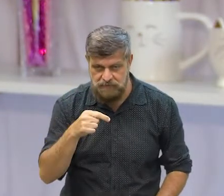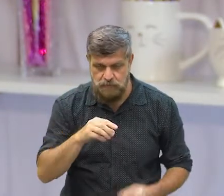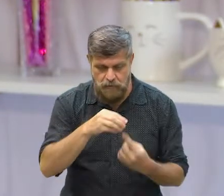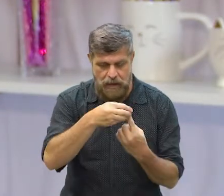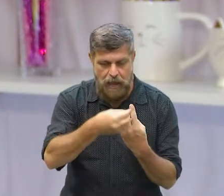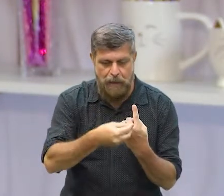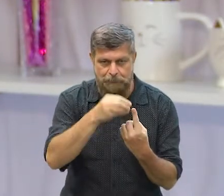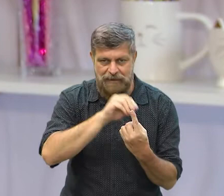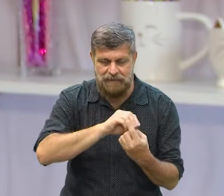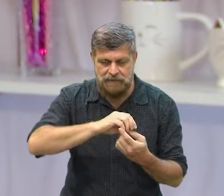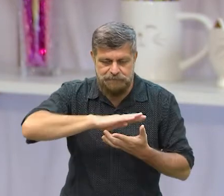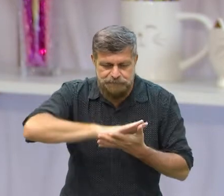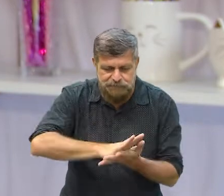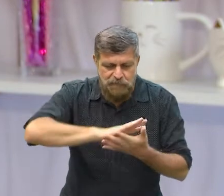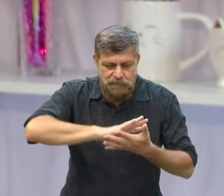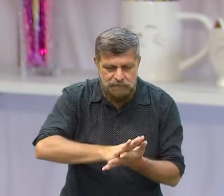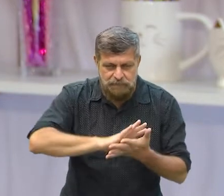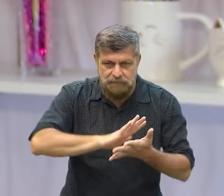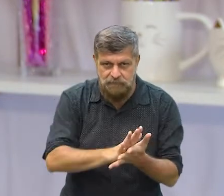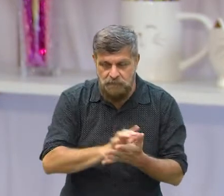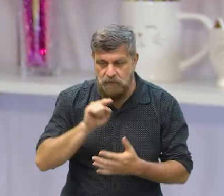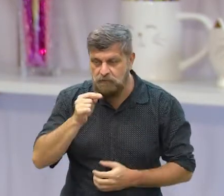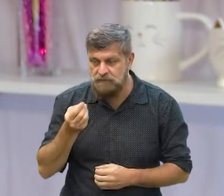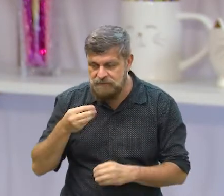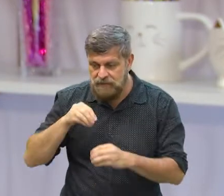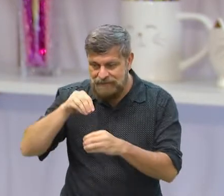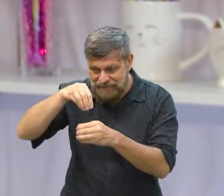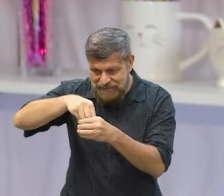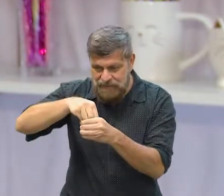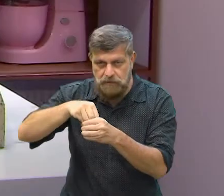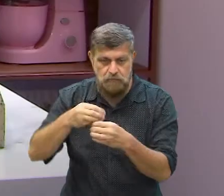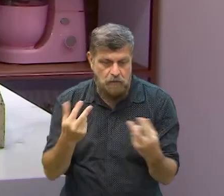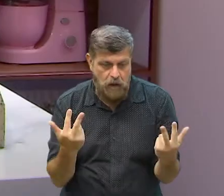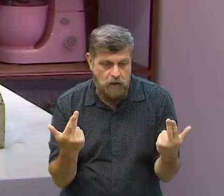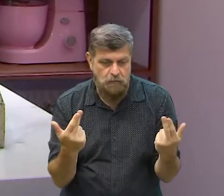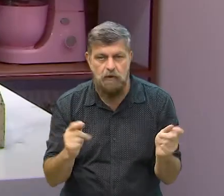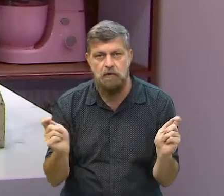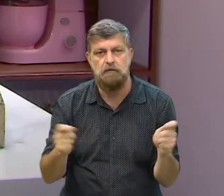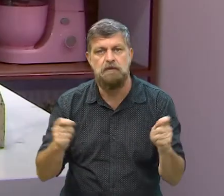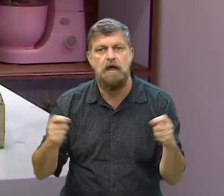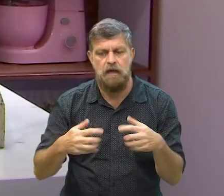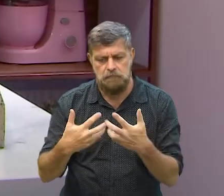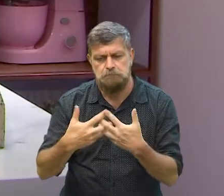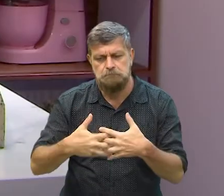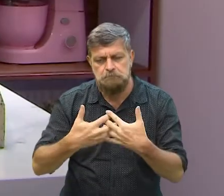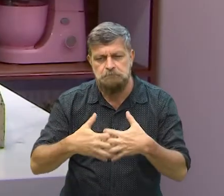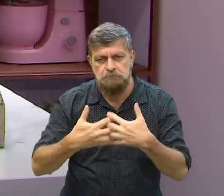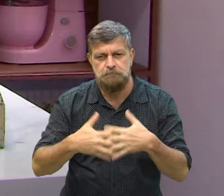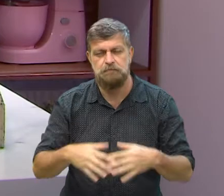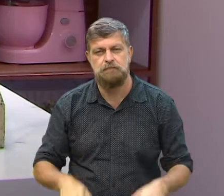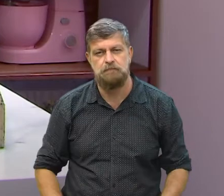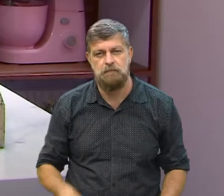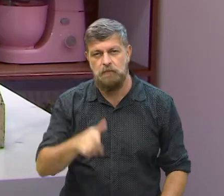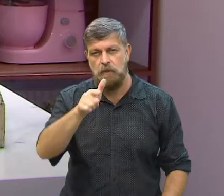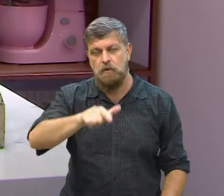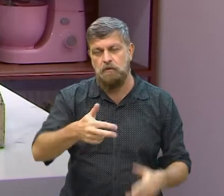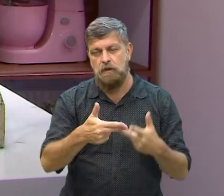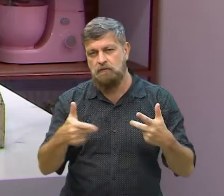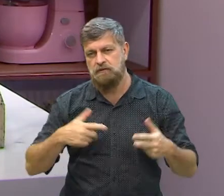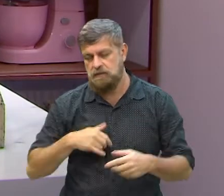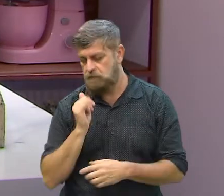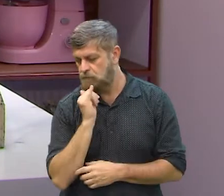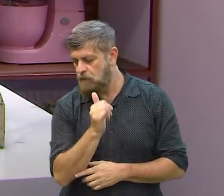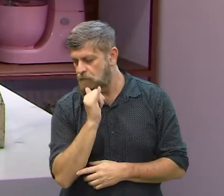tá pastosa. Então, se você colocar um recheio pastoso, vai dar muito certo. E aí, mais uma coisa que eu quero